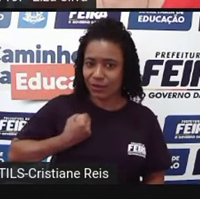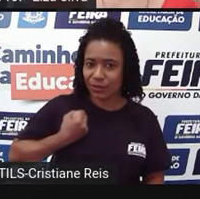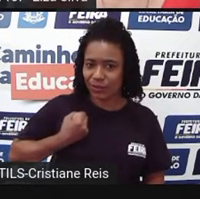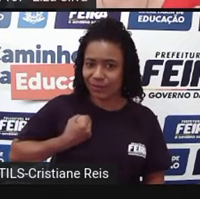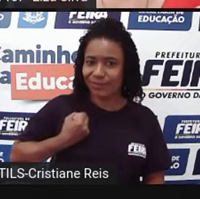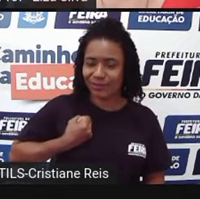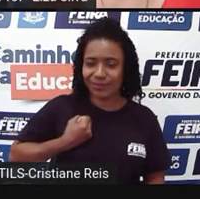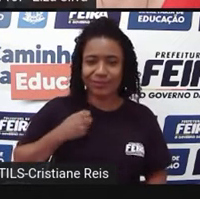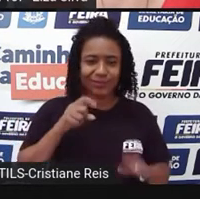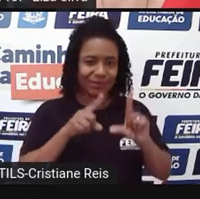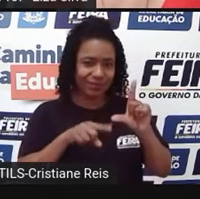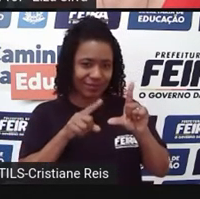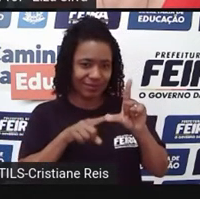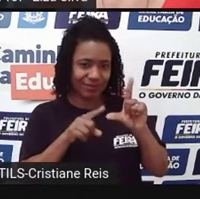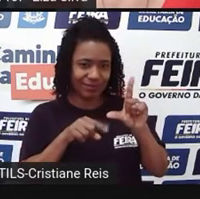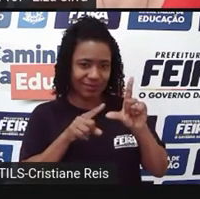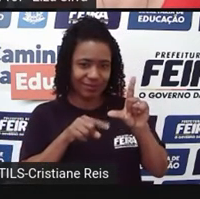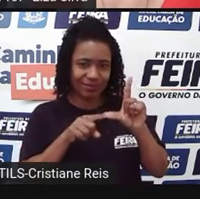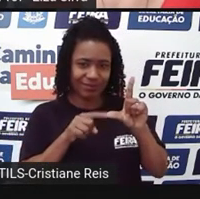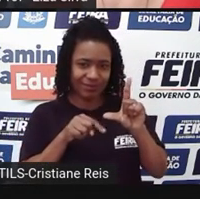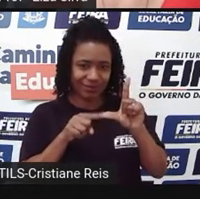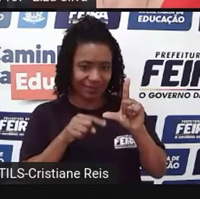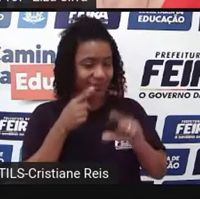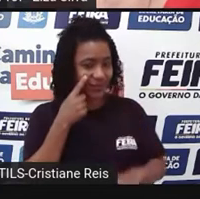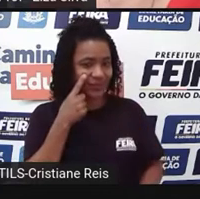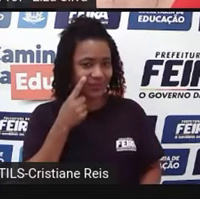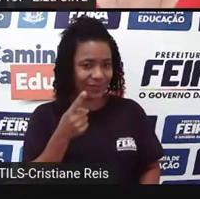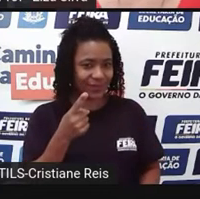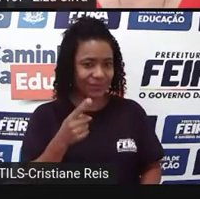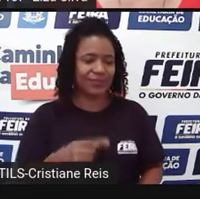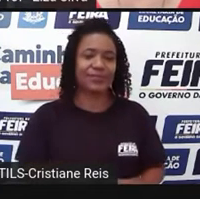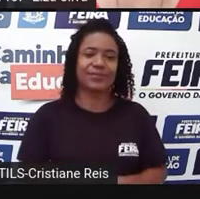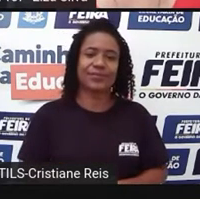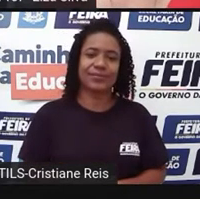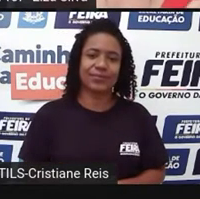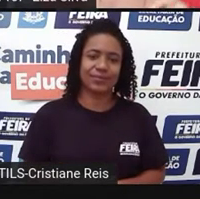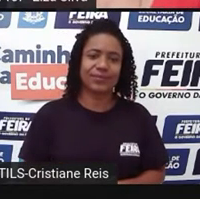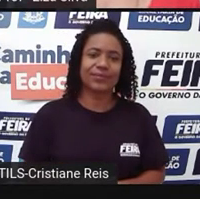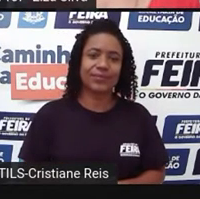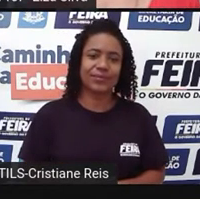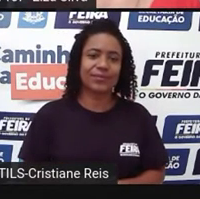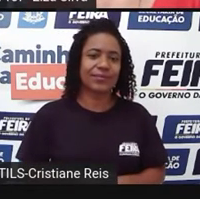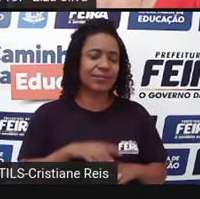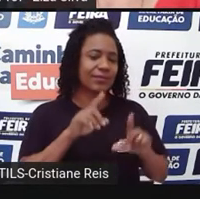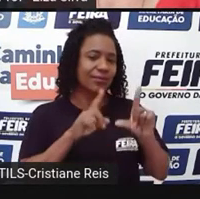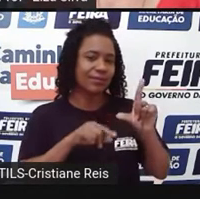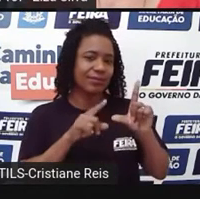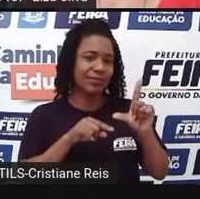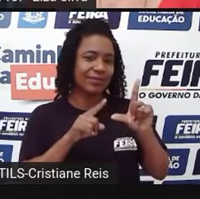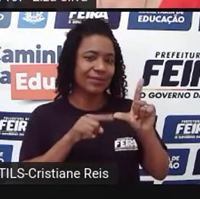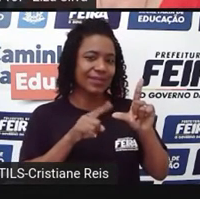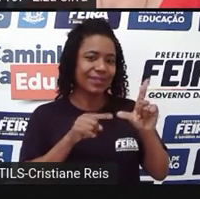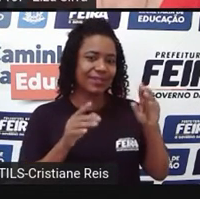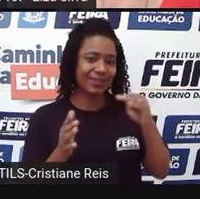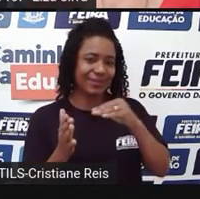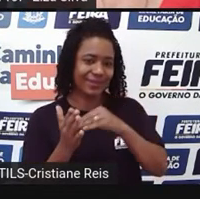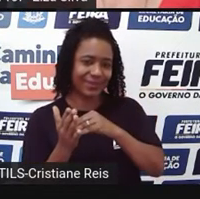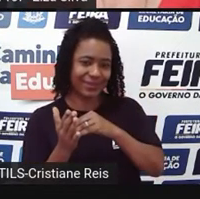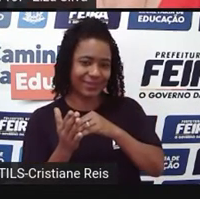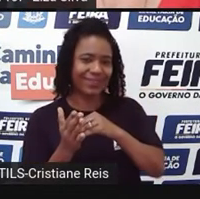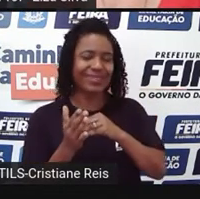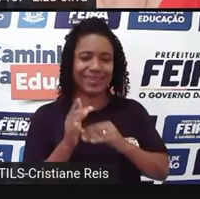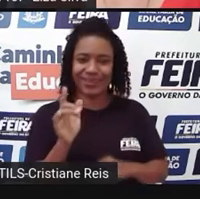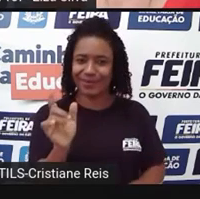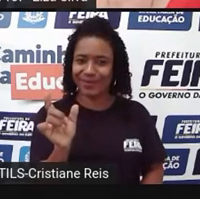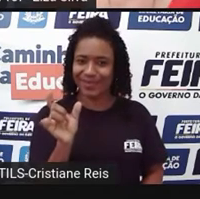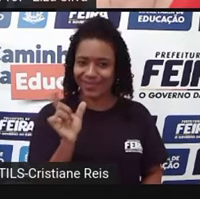duas letrinhas no final o E essas duas letrinhas elas vêm de onde justamente do final da